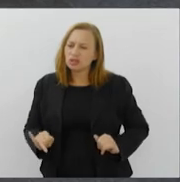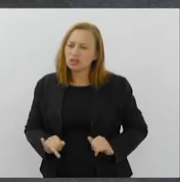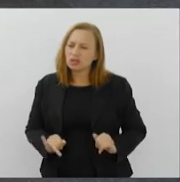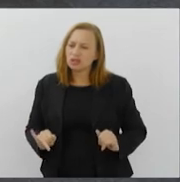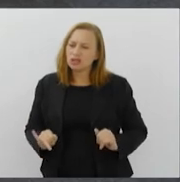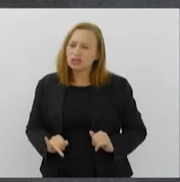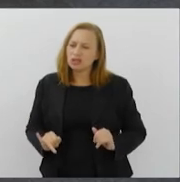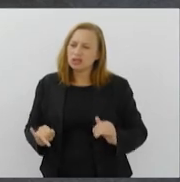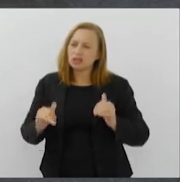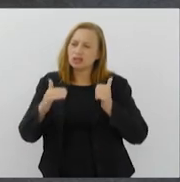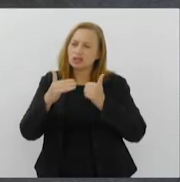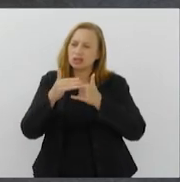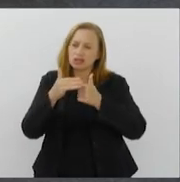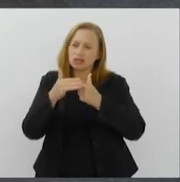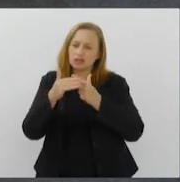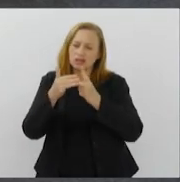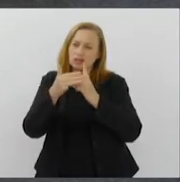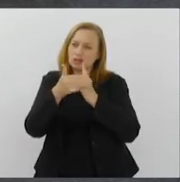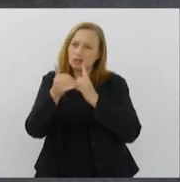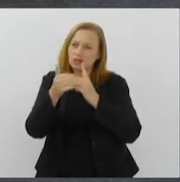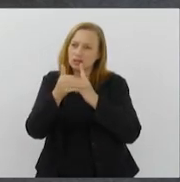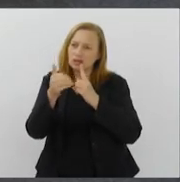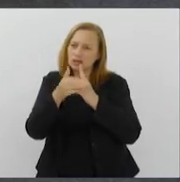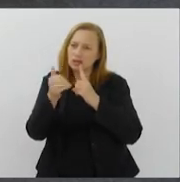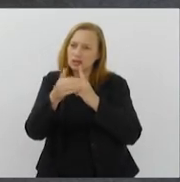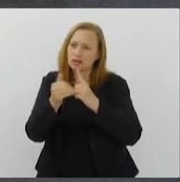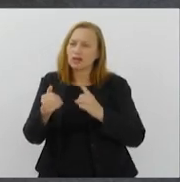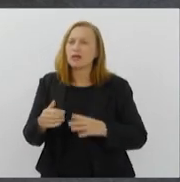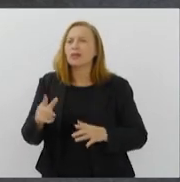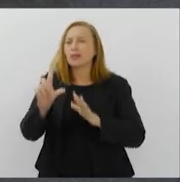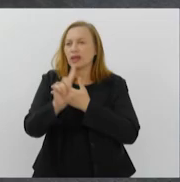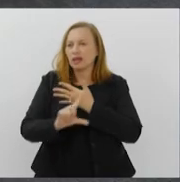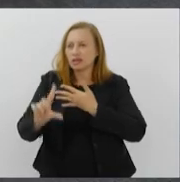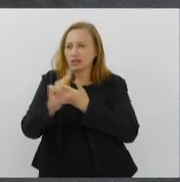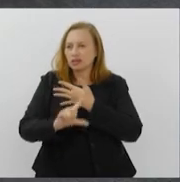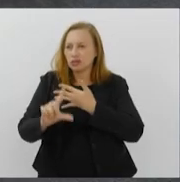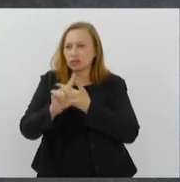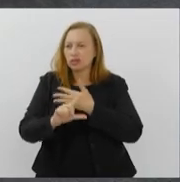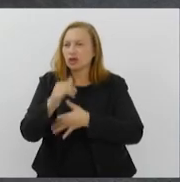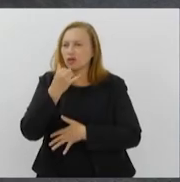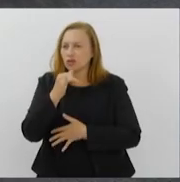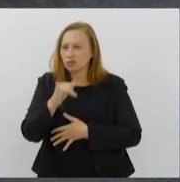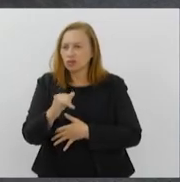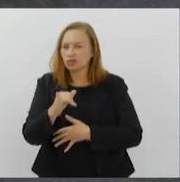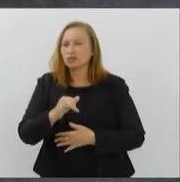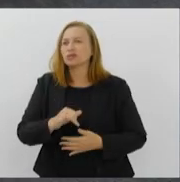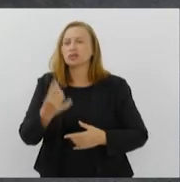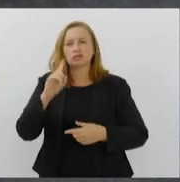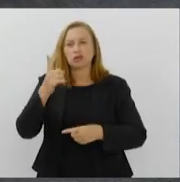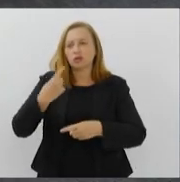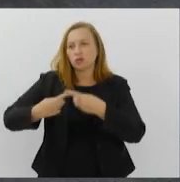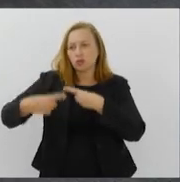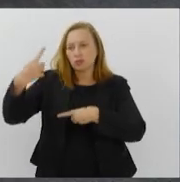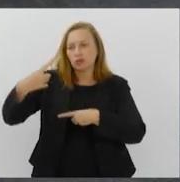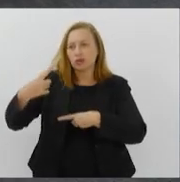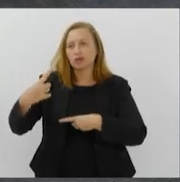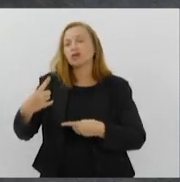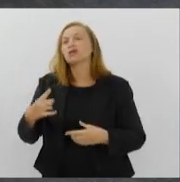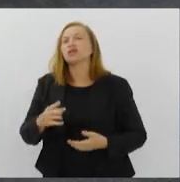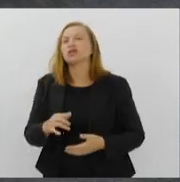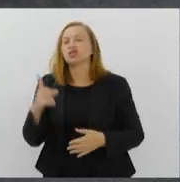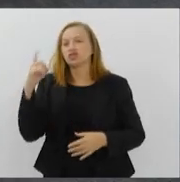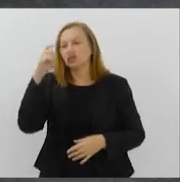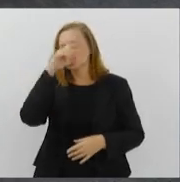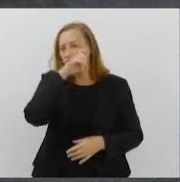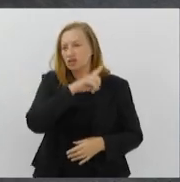Lima Barreto para a literatura nacional, para a literatura fluminense, um retrato contundente, ainda não superado, das mazelas e agruras que